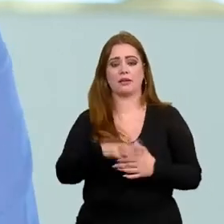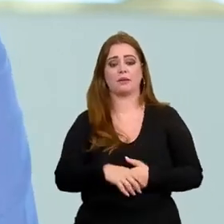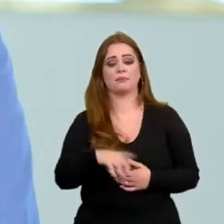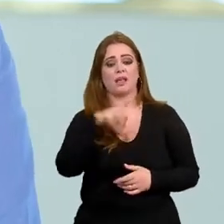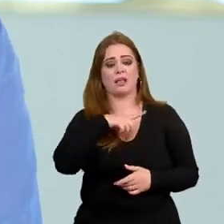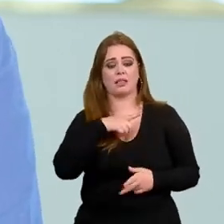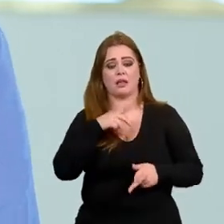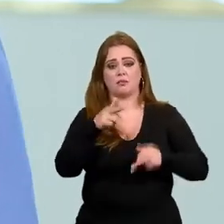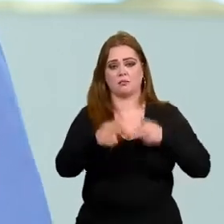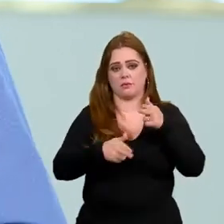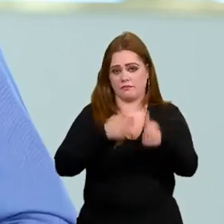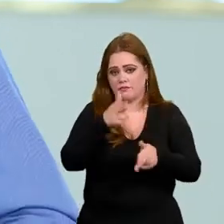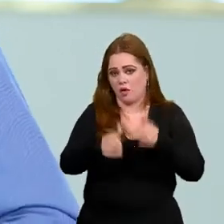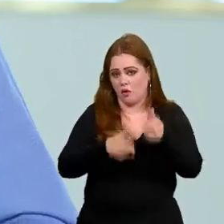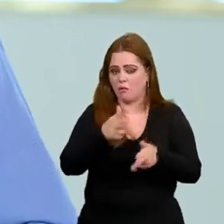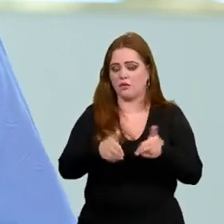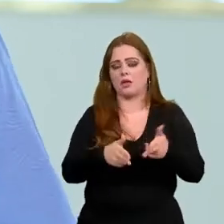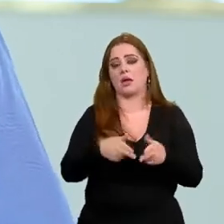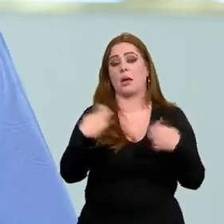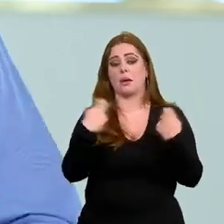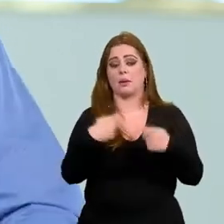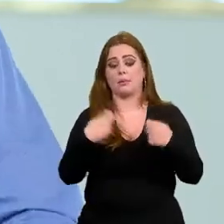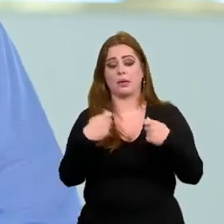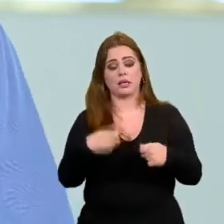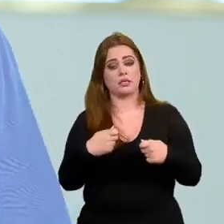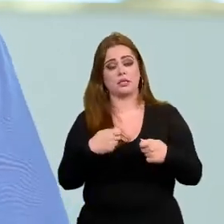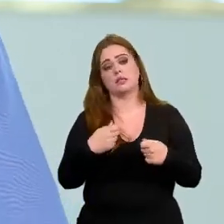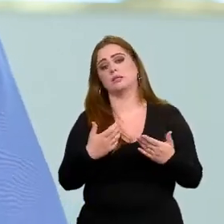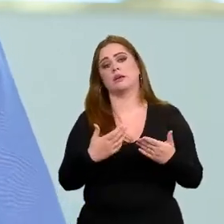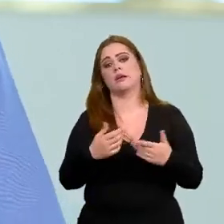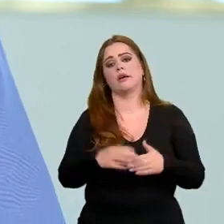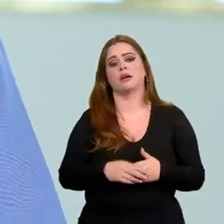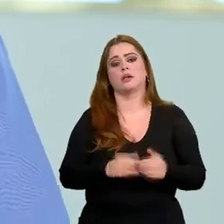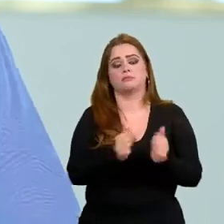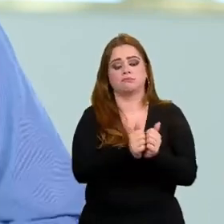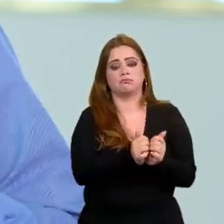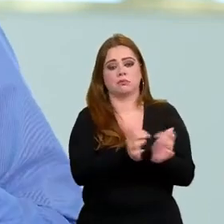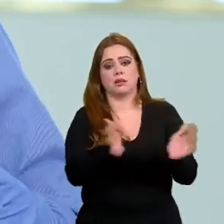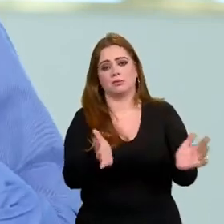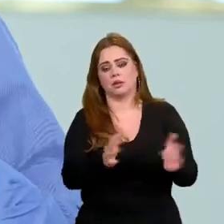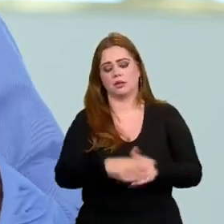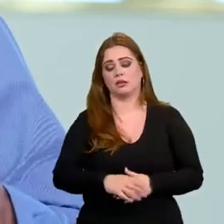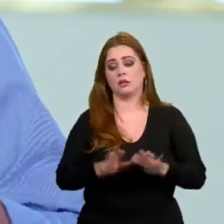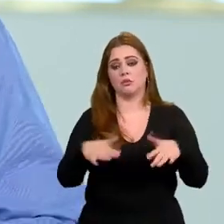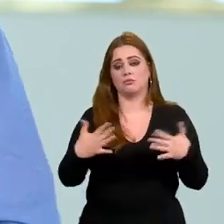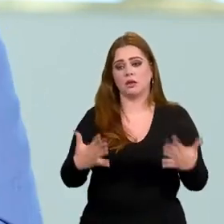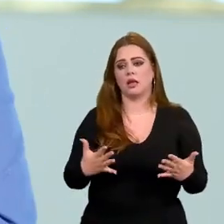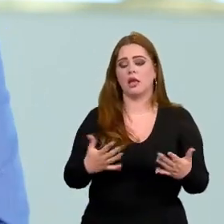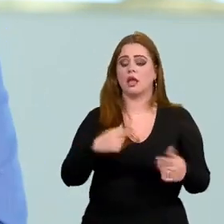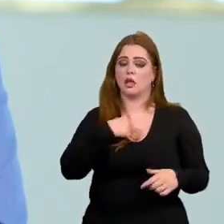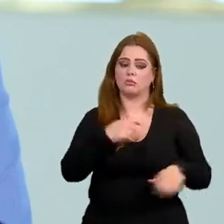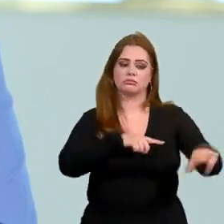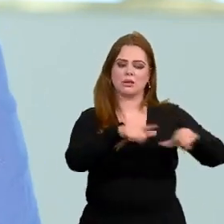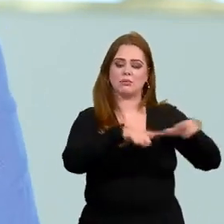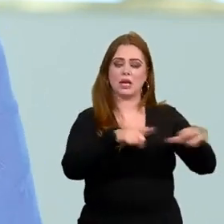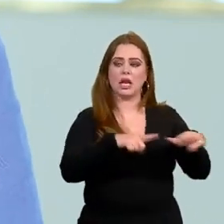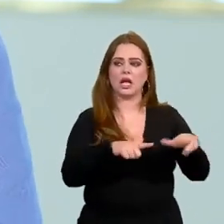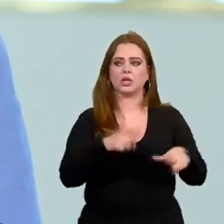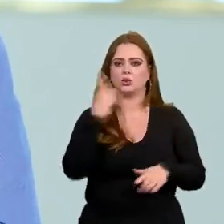em Ilhéus, e eu vou então fazer uma atividade domingo e segunda-feira. Mas eu acho que na próxima semana eu vou para casa.